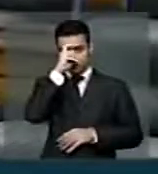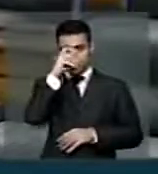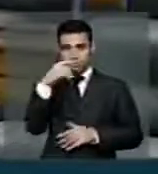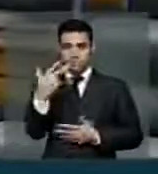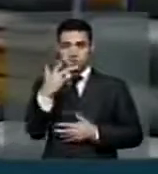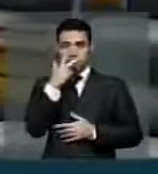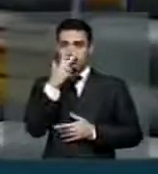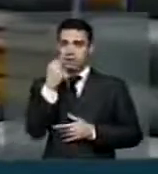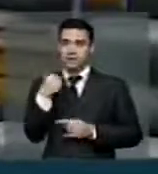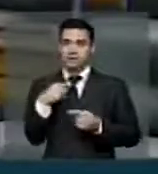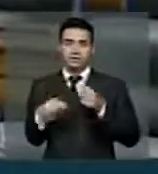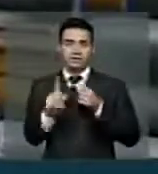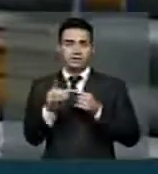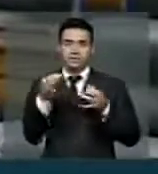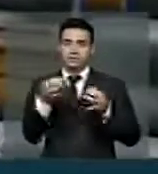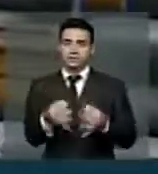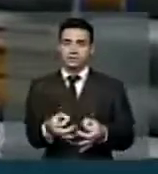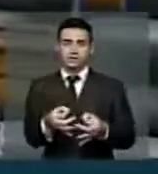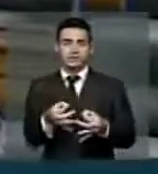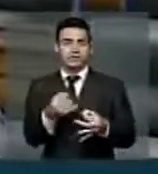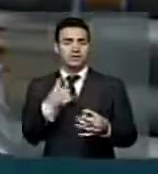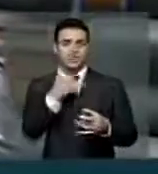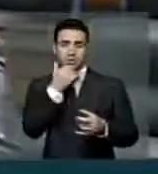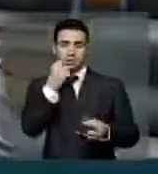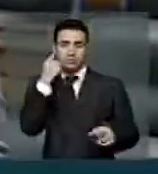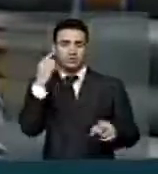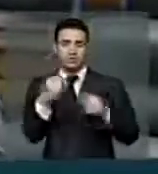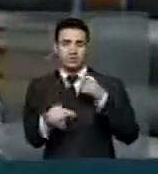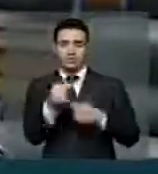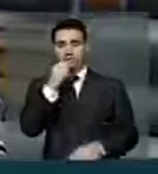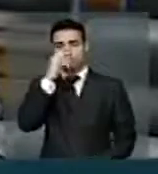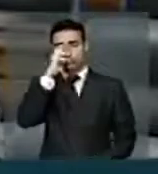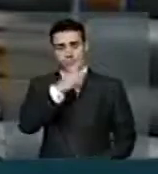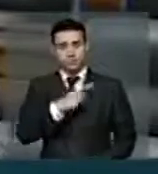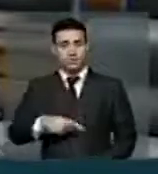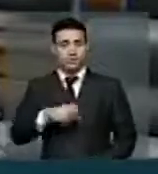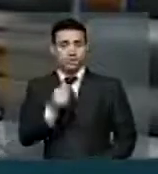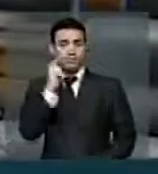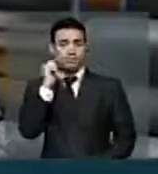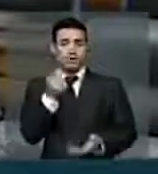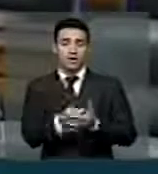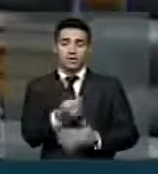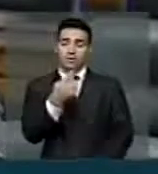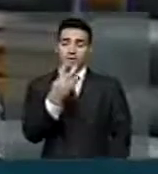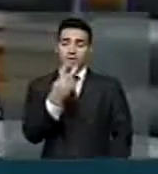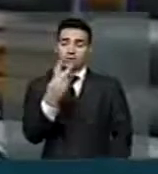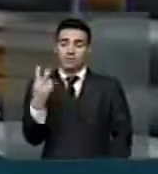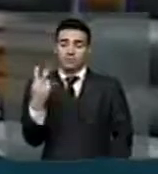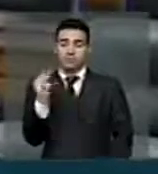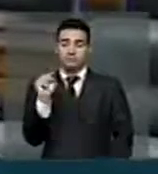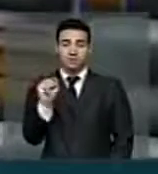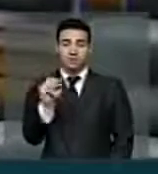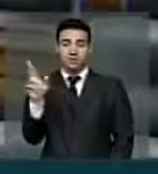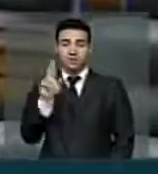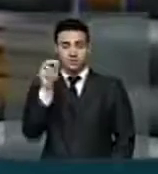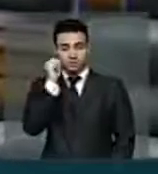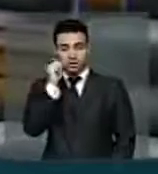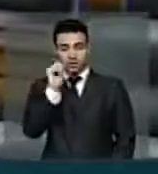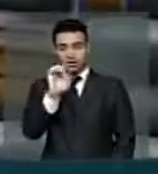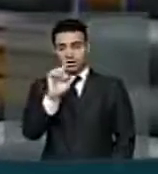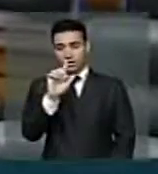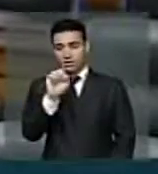me parece correto não posso concordar também seu presidente que se pague 42.000 Ah pára Elza Soares